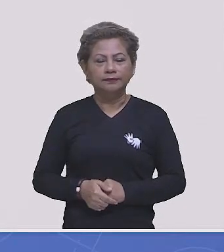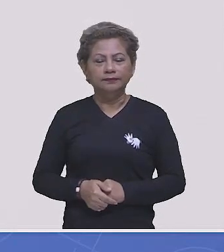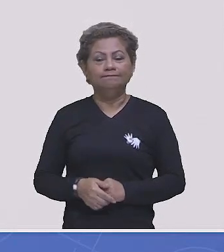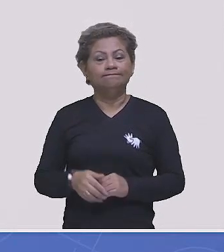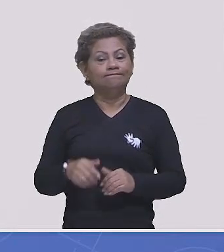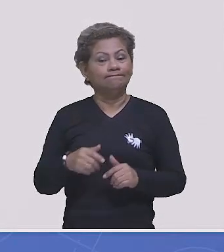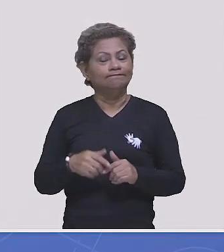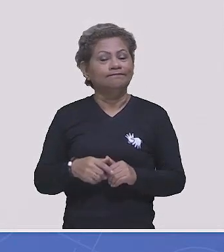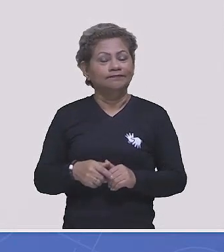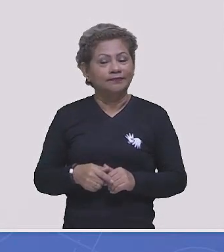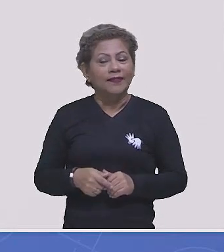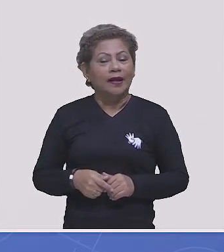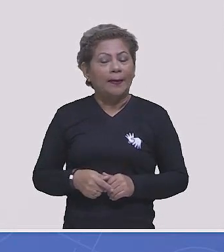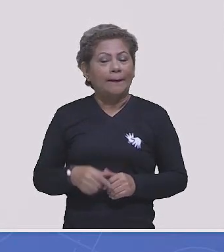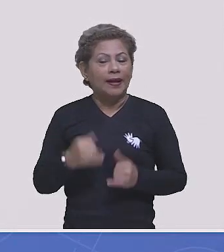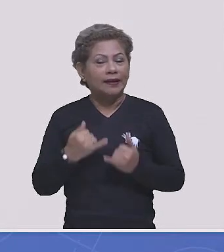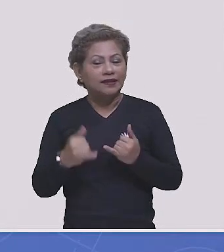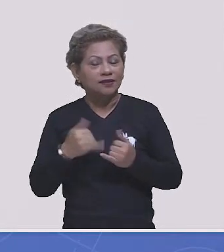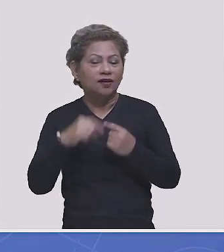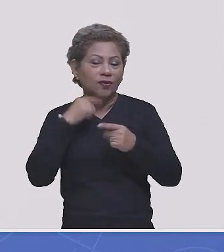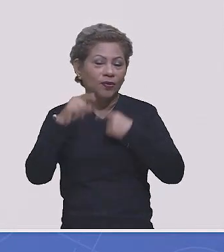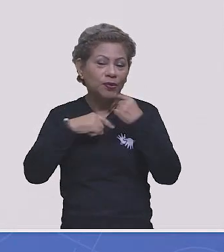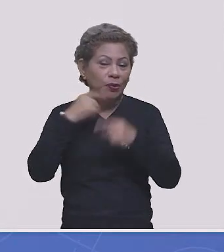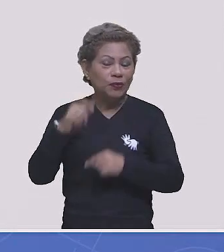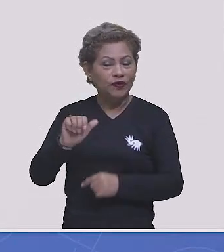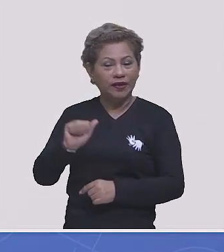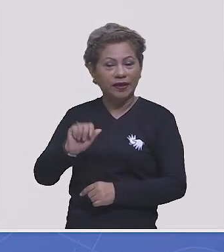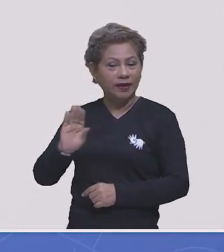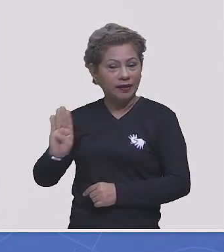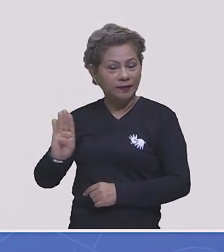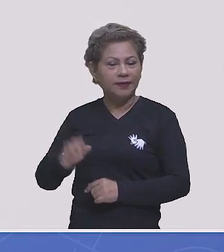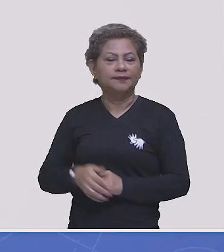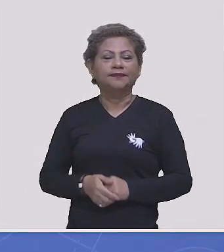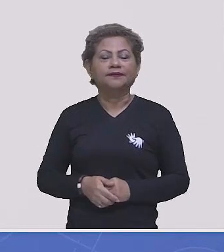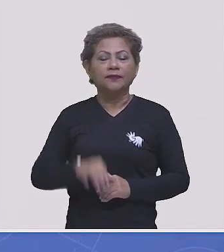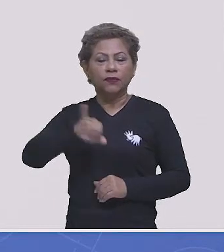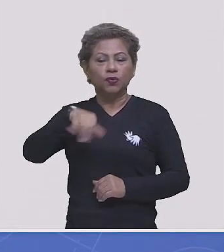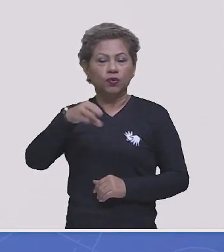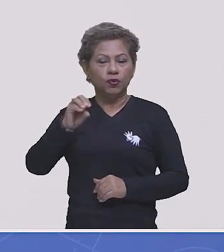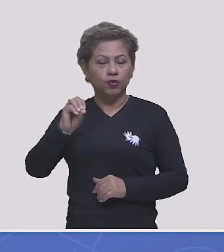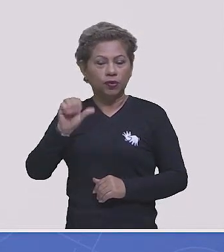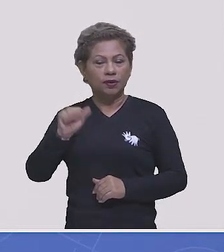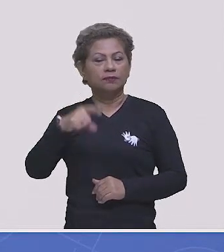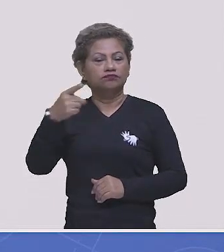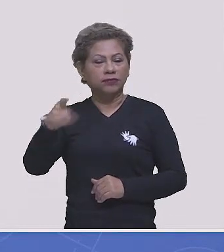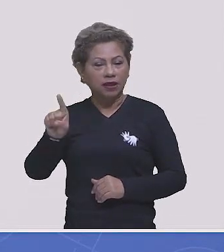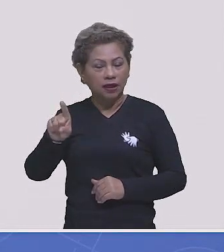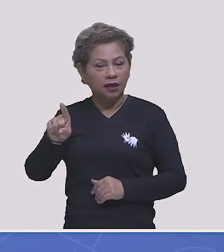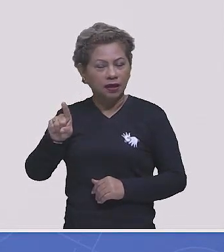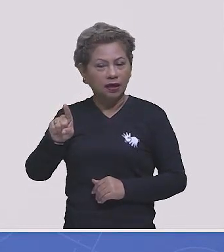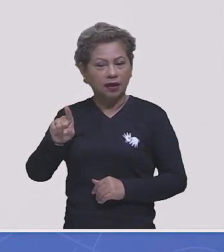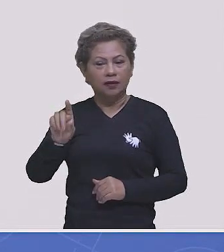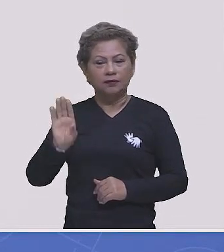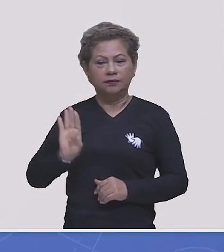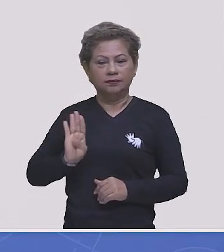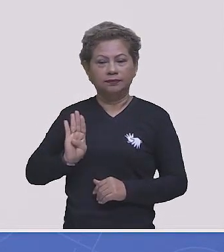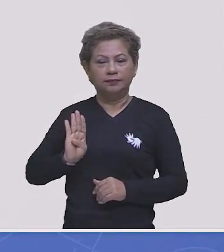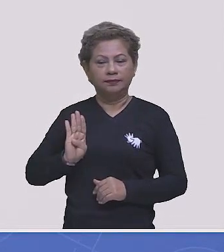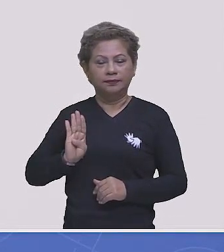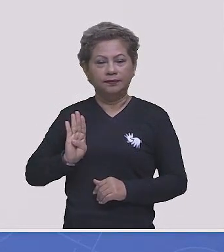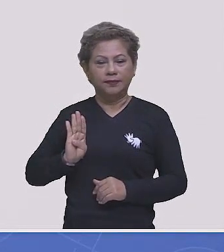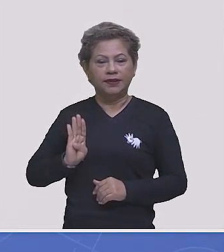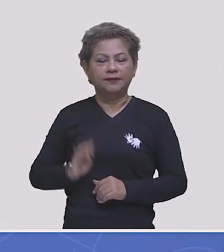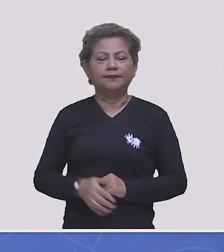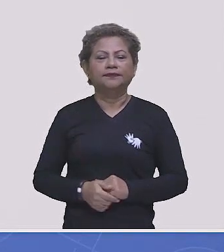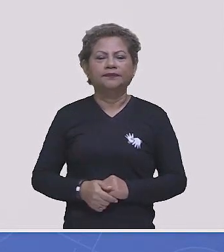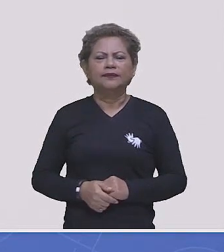entre a alternativa A e a alternativa B, né? O João Vitor colocou que é a letra B. Quem